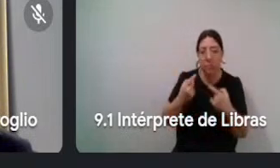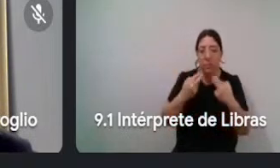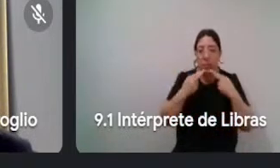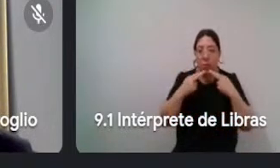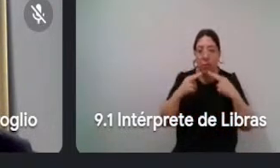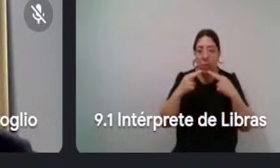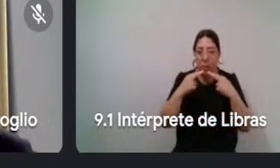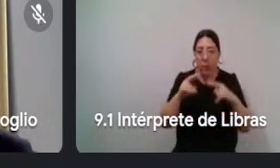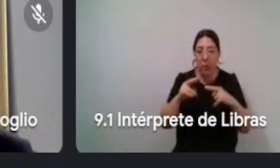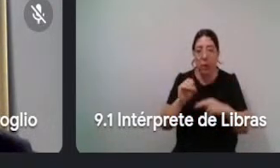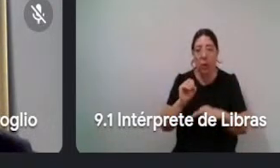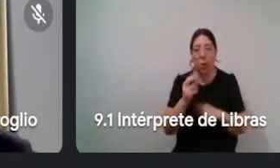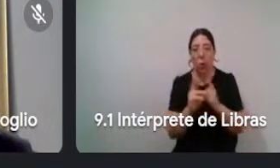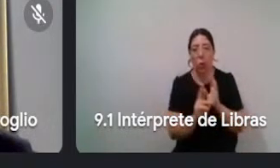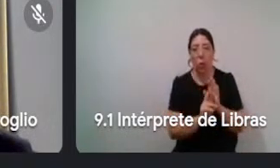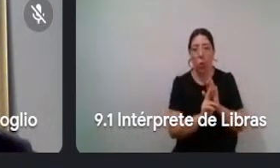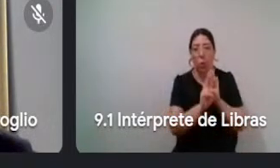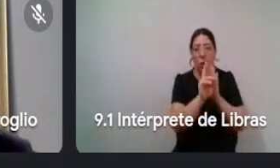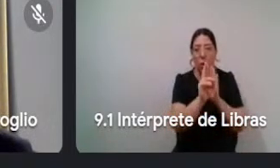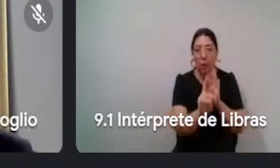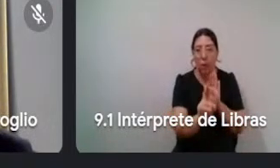sobre descumprimento da número